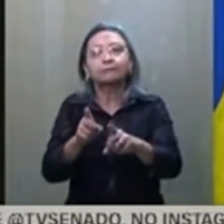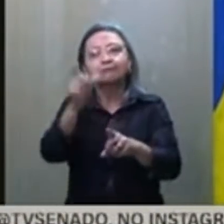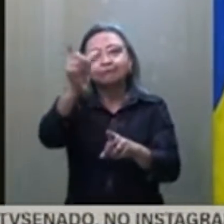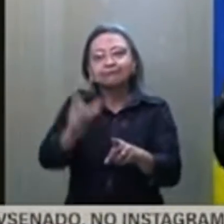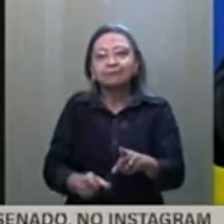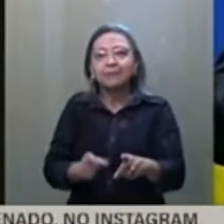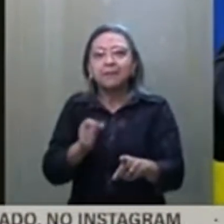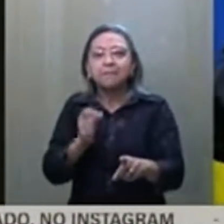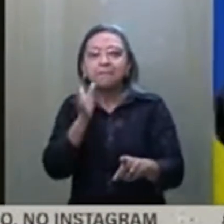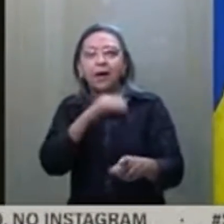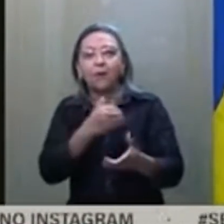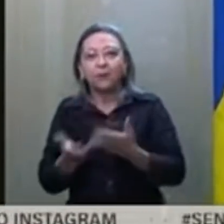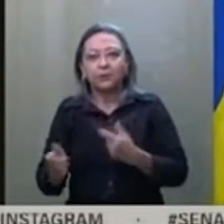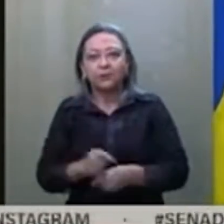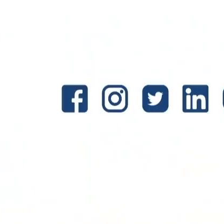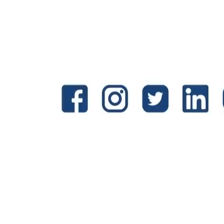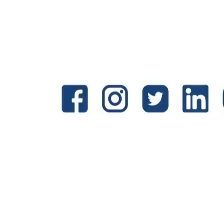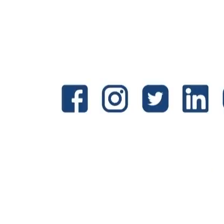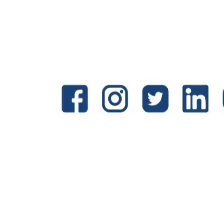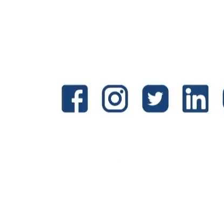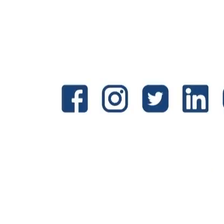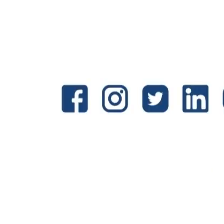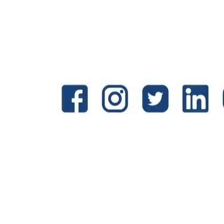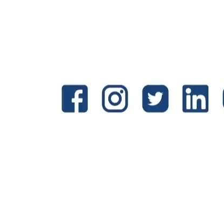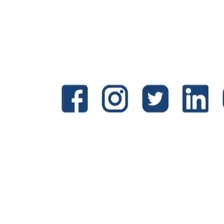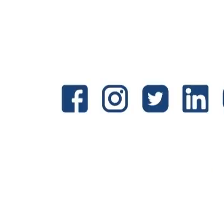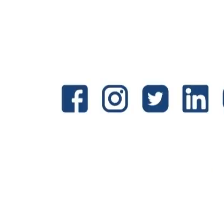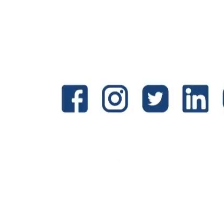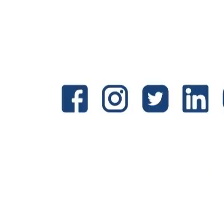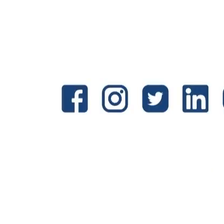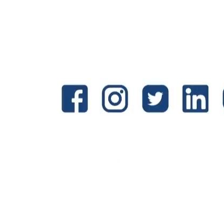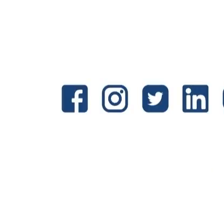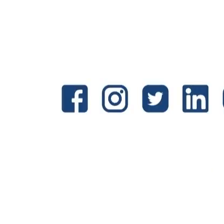perdedores agradecidíssimo o